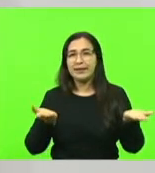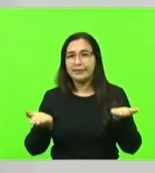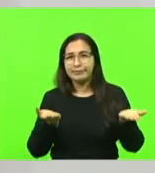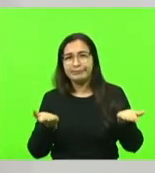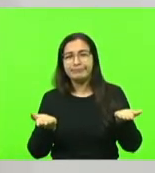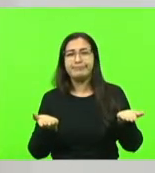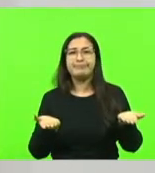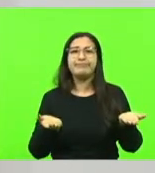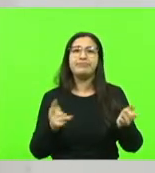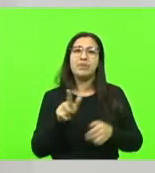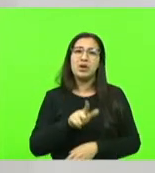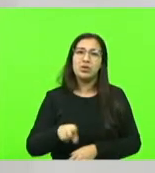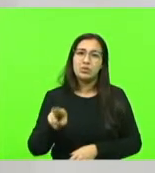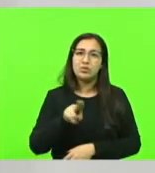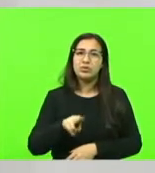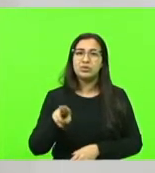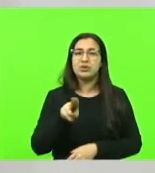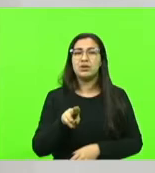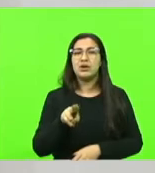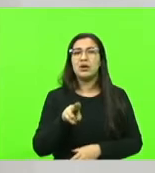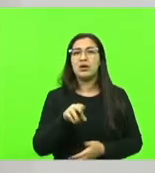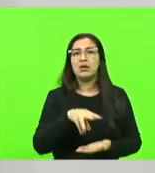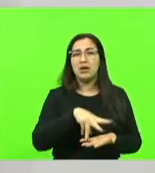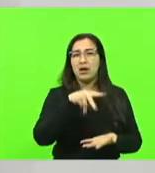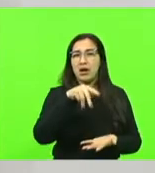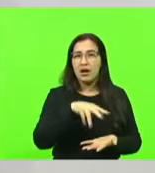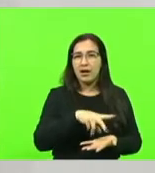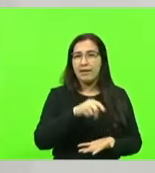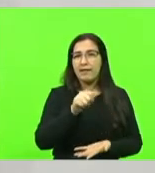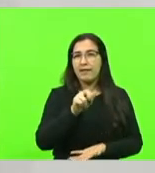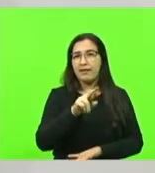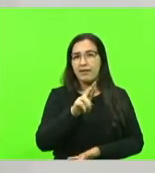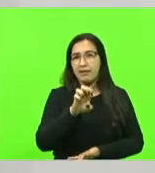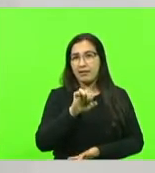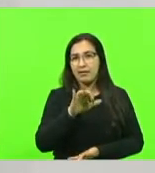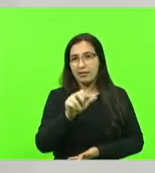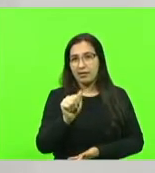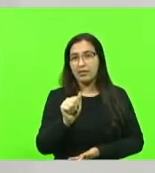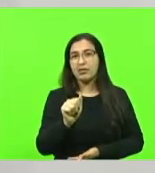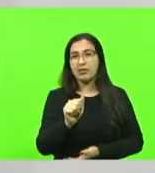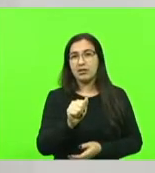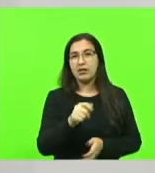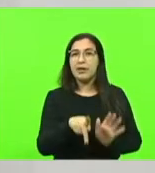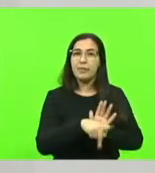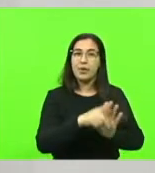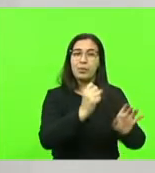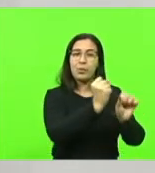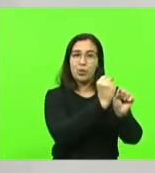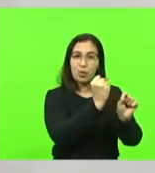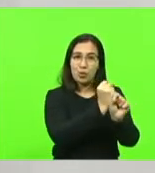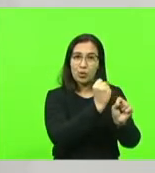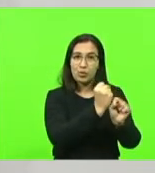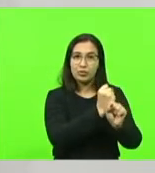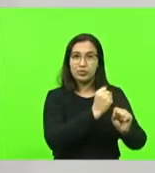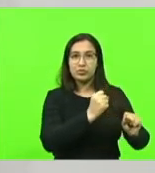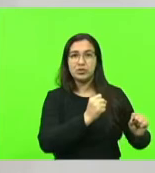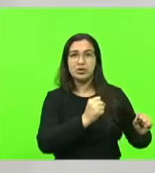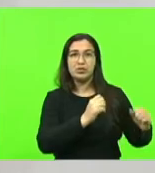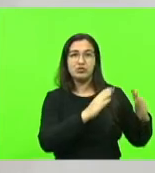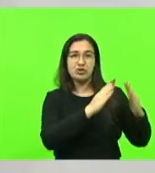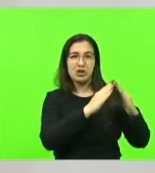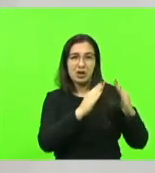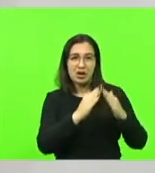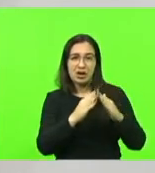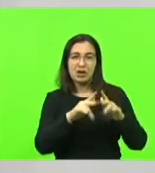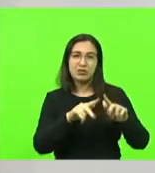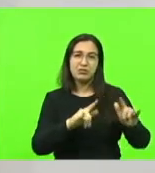utilização da areia descartada de construção civil. A fundição, o sistema